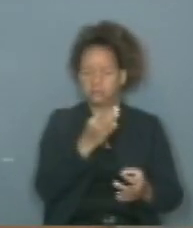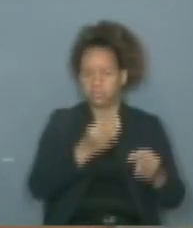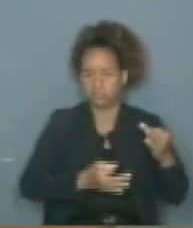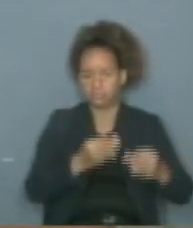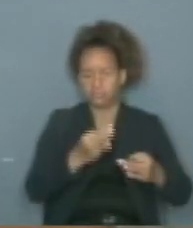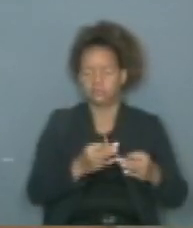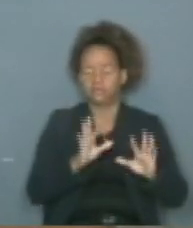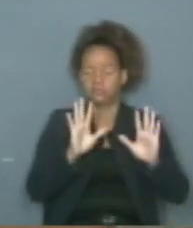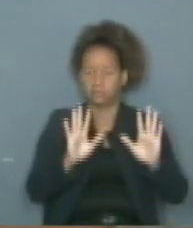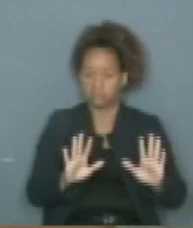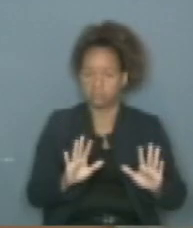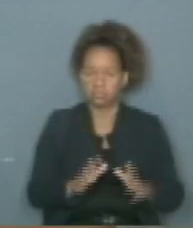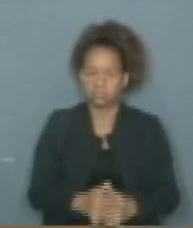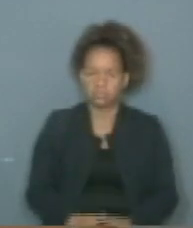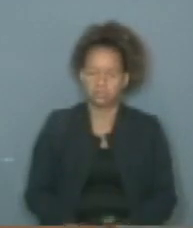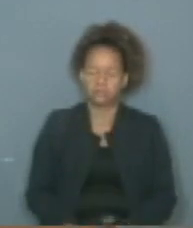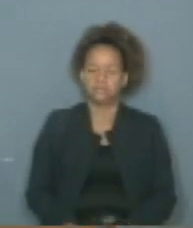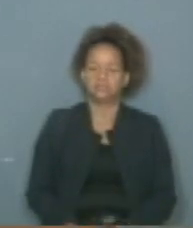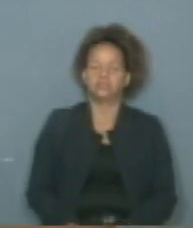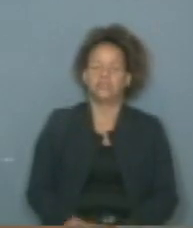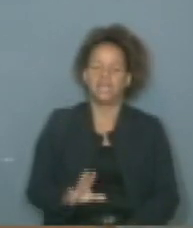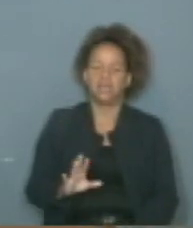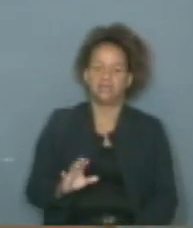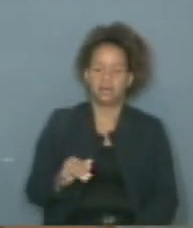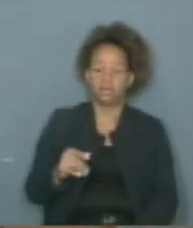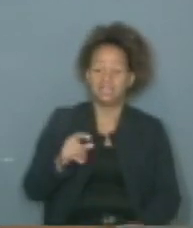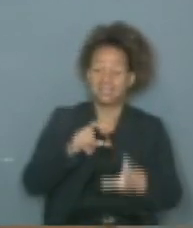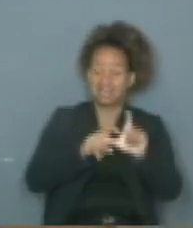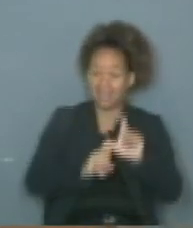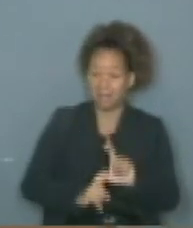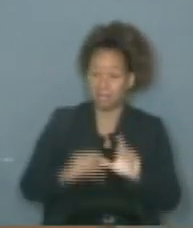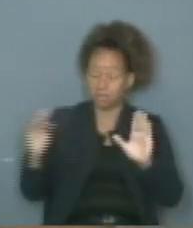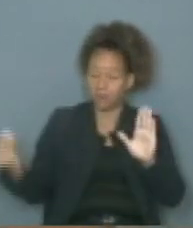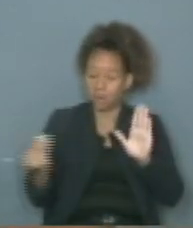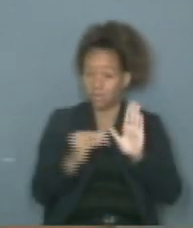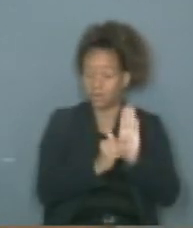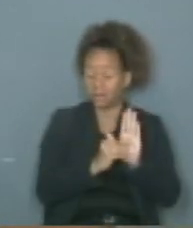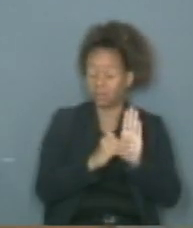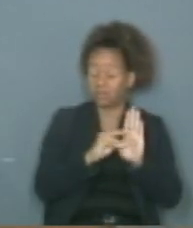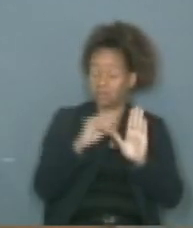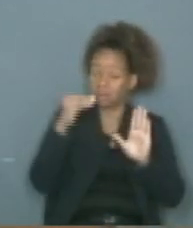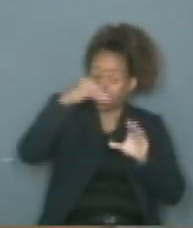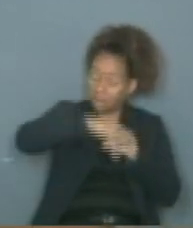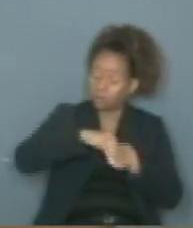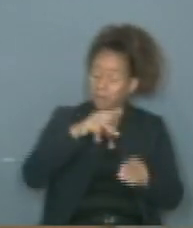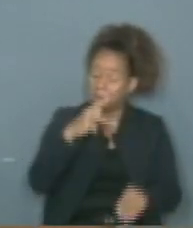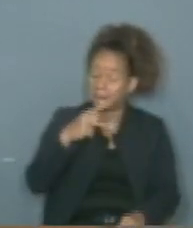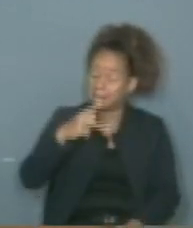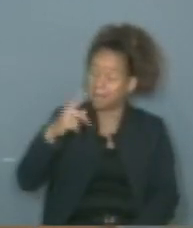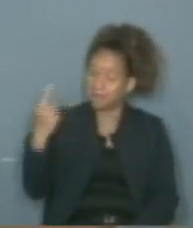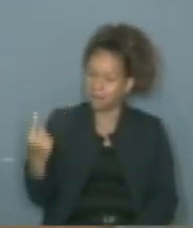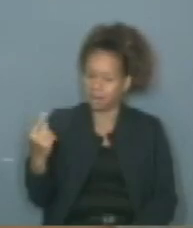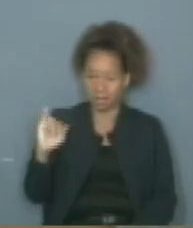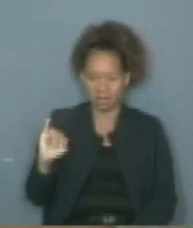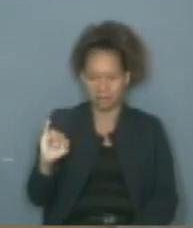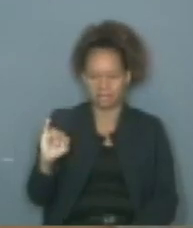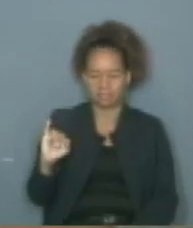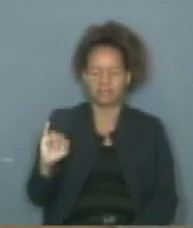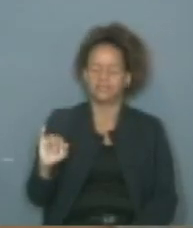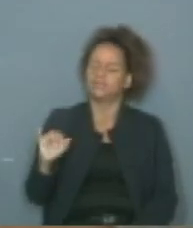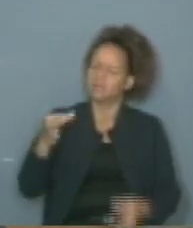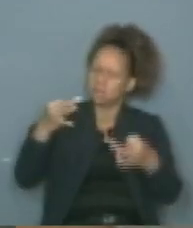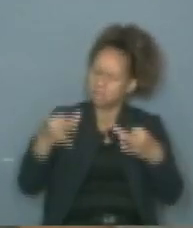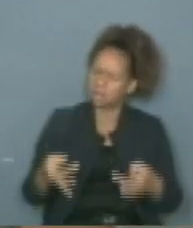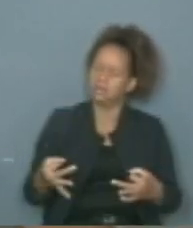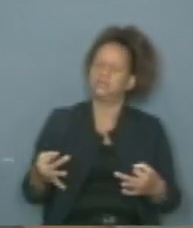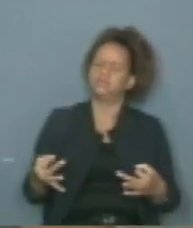ser apenas em relação aos débitos incluídos no PPI, vereador líder, o que é justo e